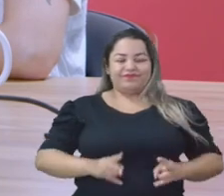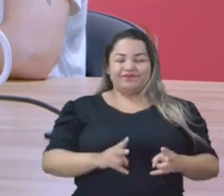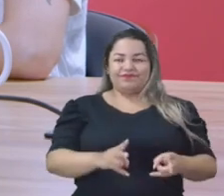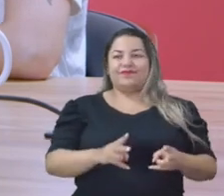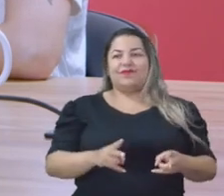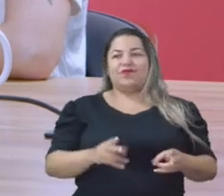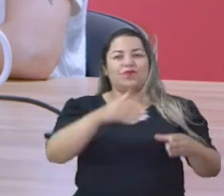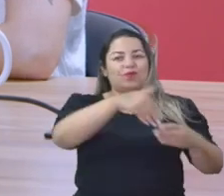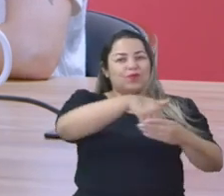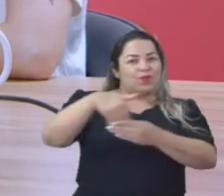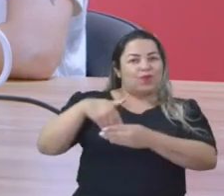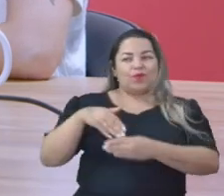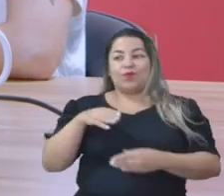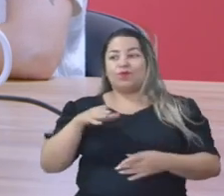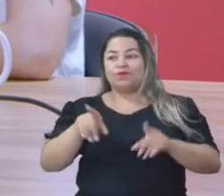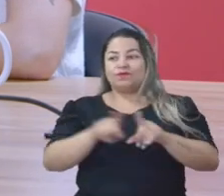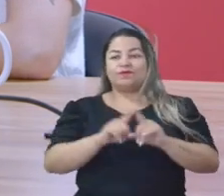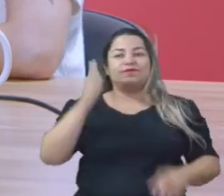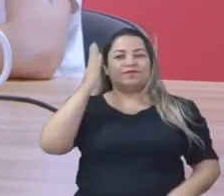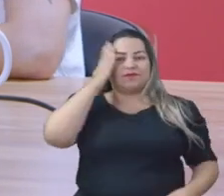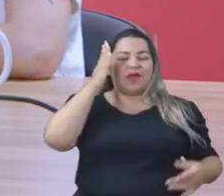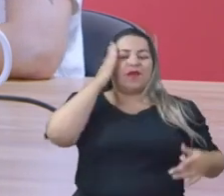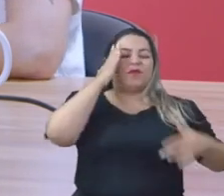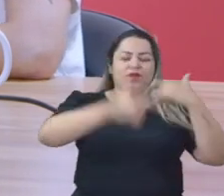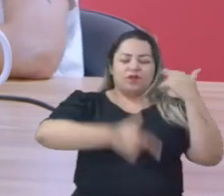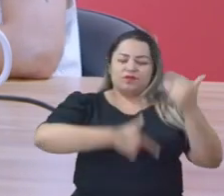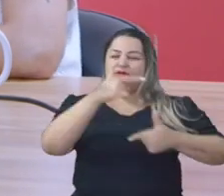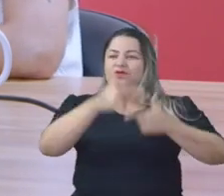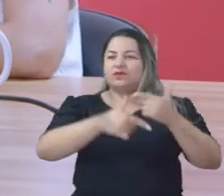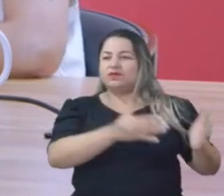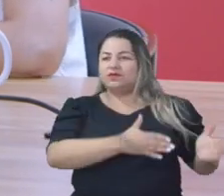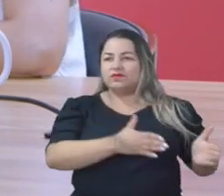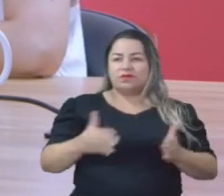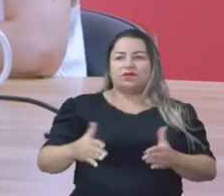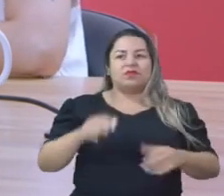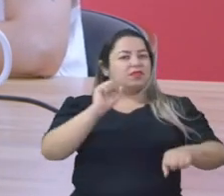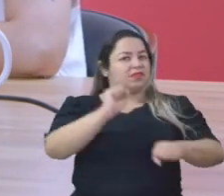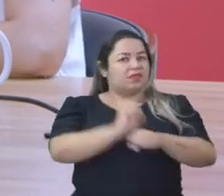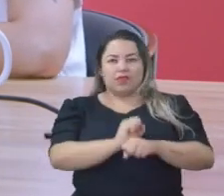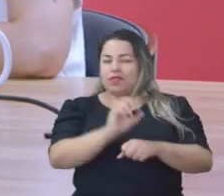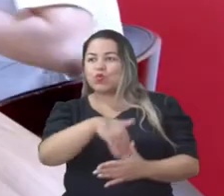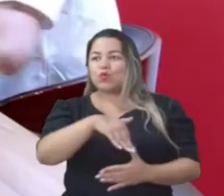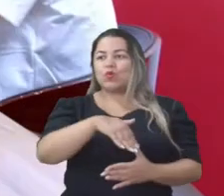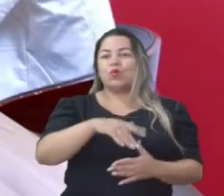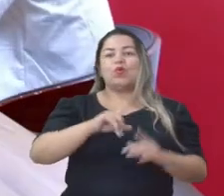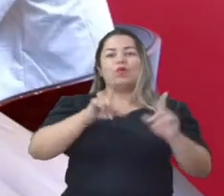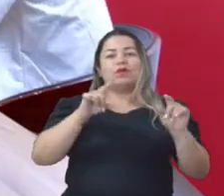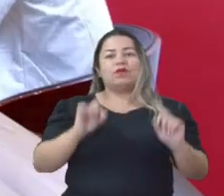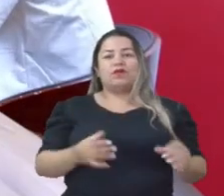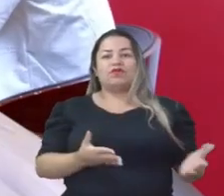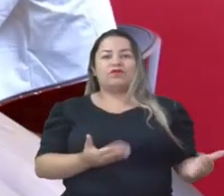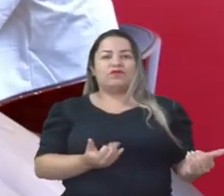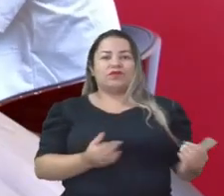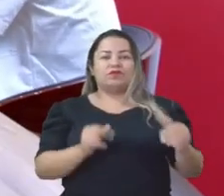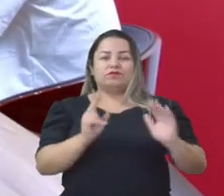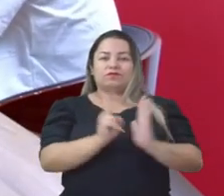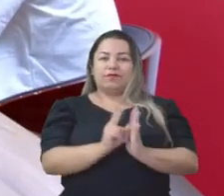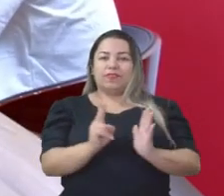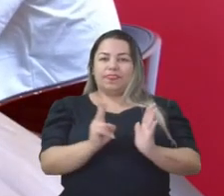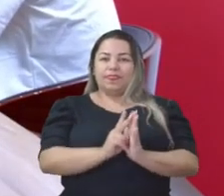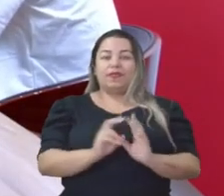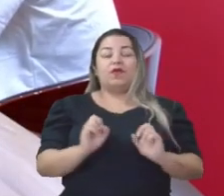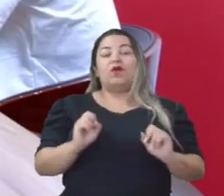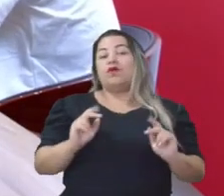período eleitoral, né? A gente sabe que é primeiro turno, é segundo turno, a coisa não para, né, gente? Então, a juventude indígena.